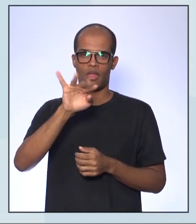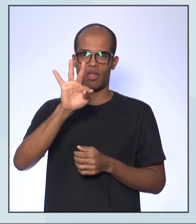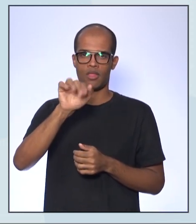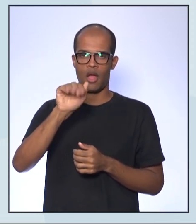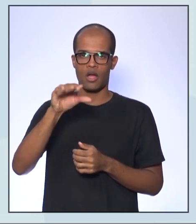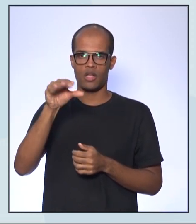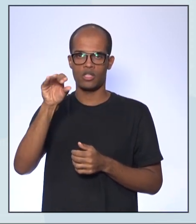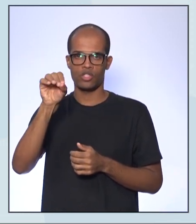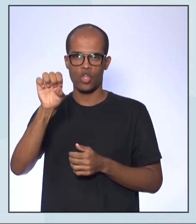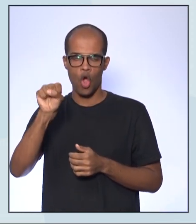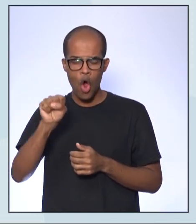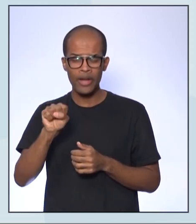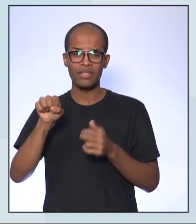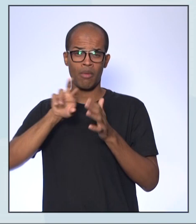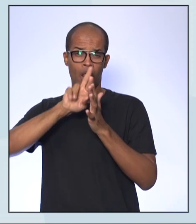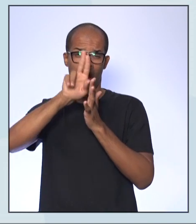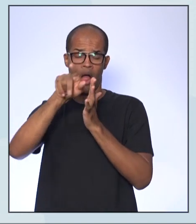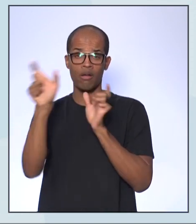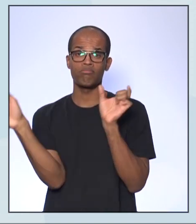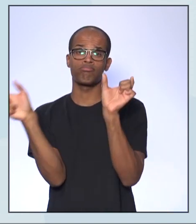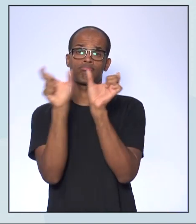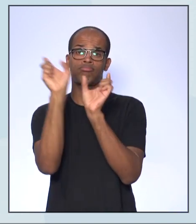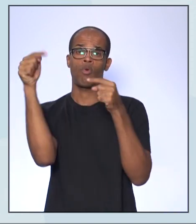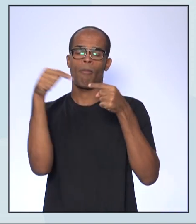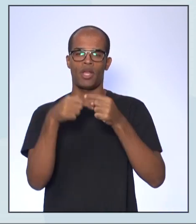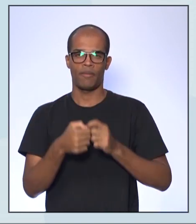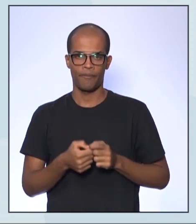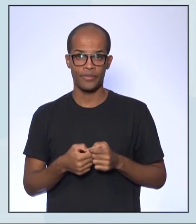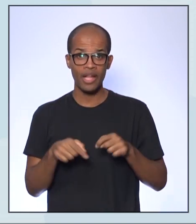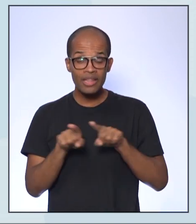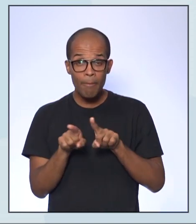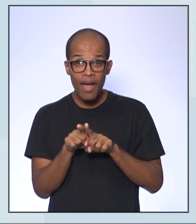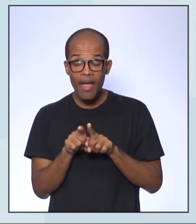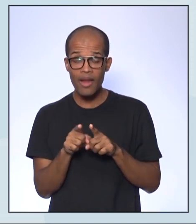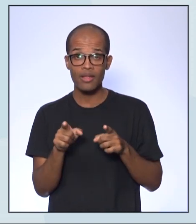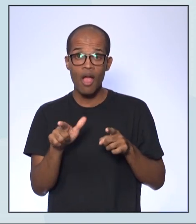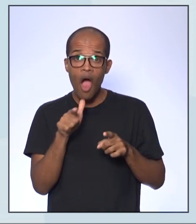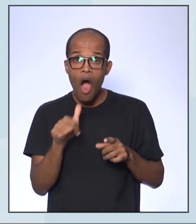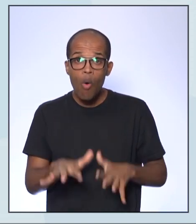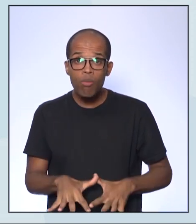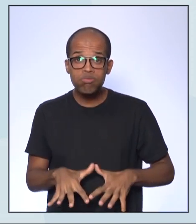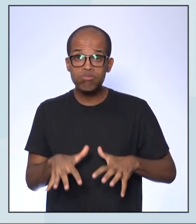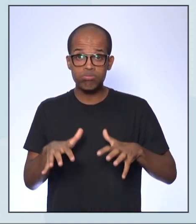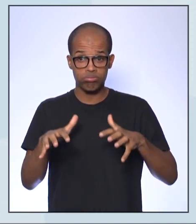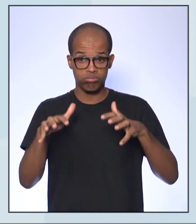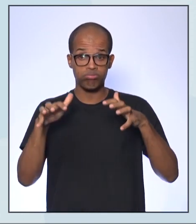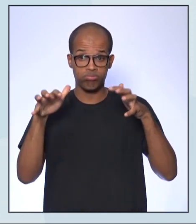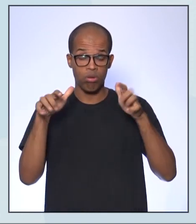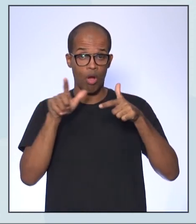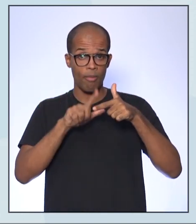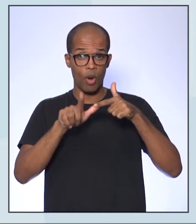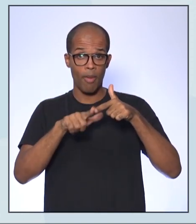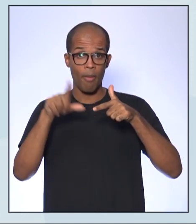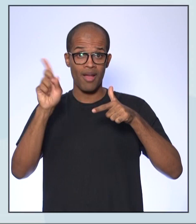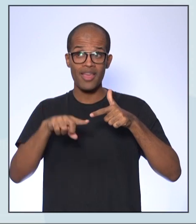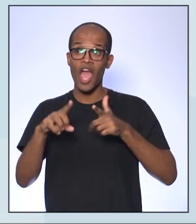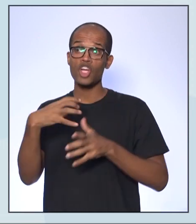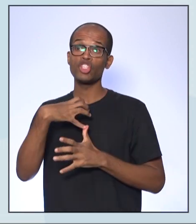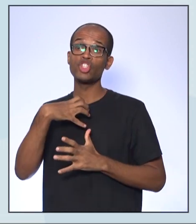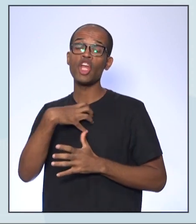você encontrar ao longo do texto. Ele relaciona a enchente, que é o problema, com a estrutura da